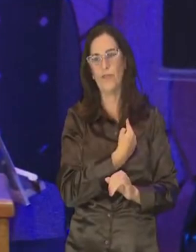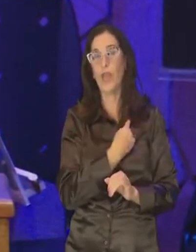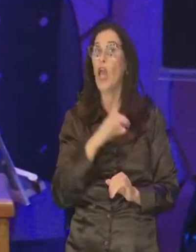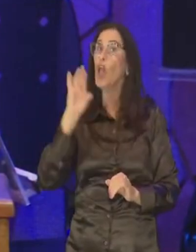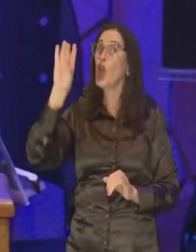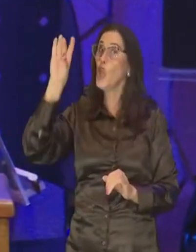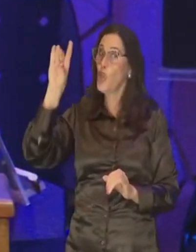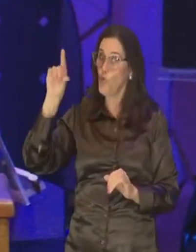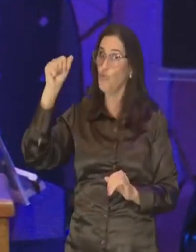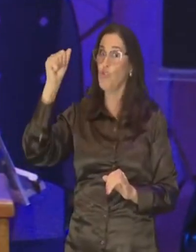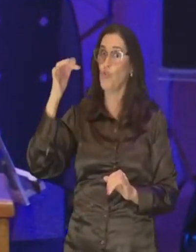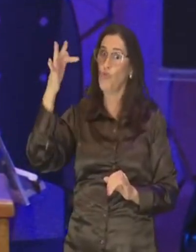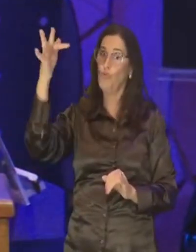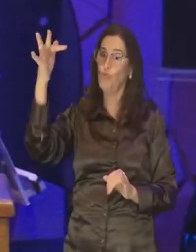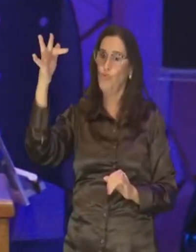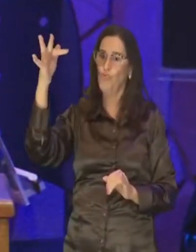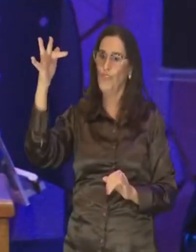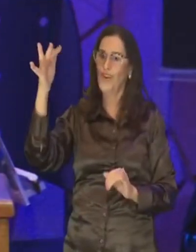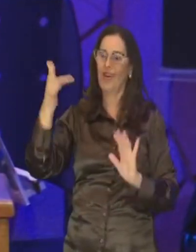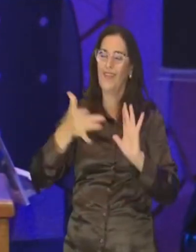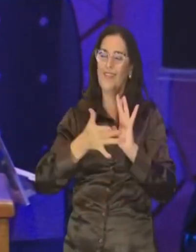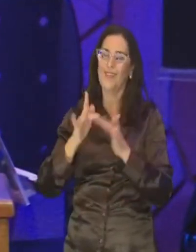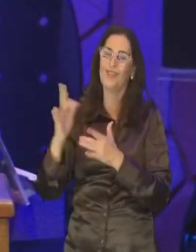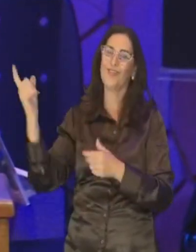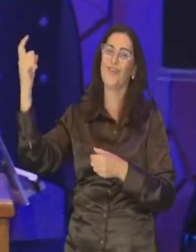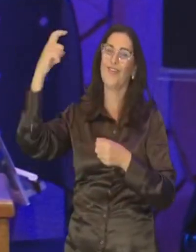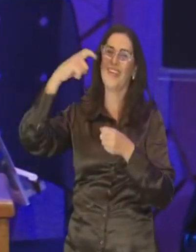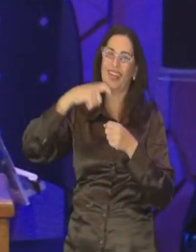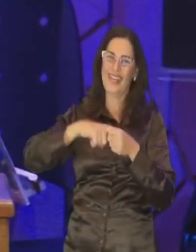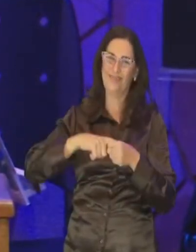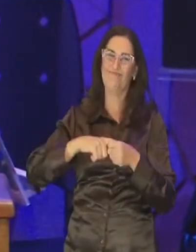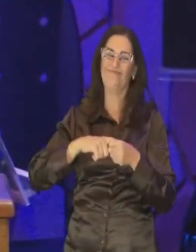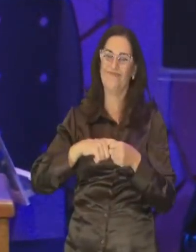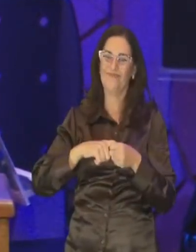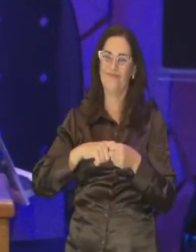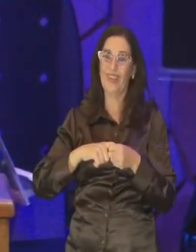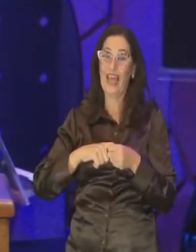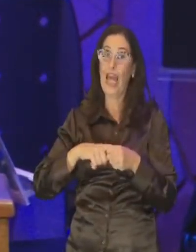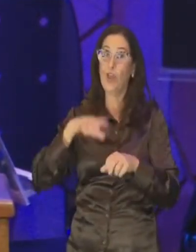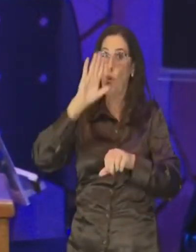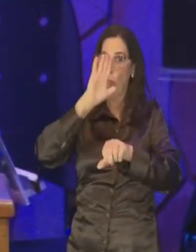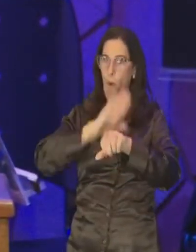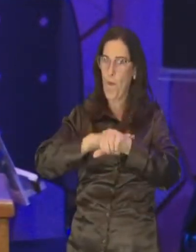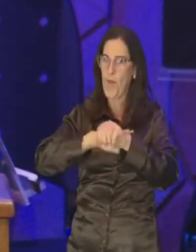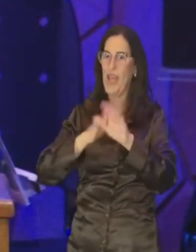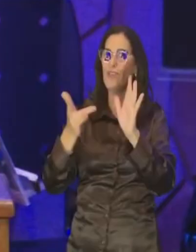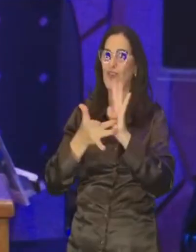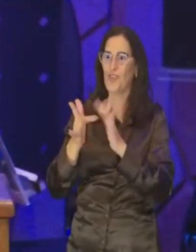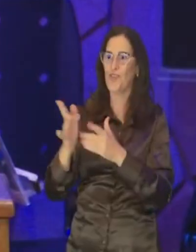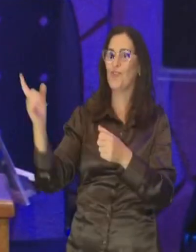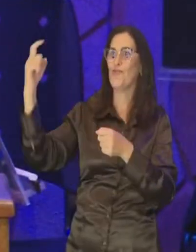dia Ele vai voltar. E quando Jesus voltar,